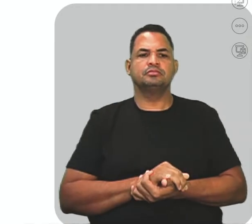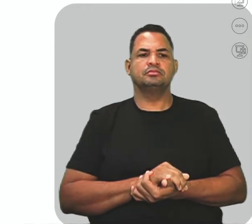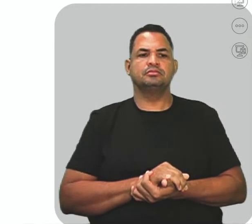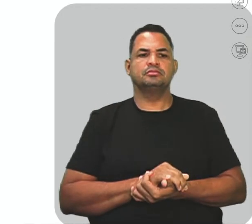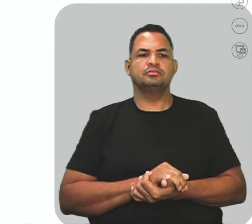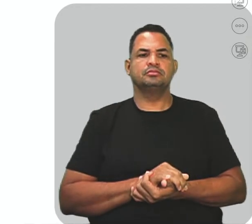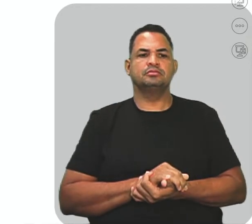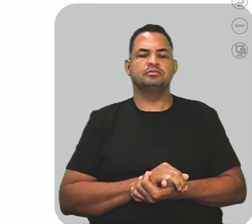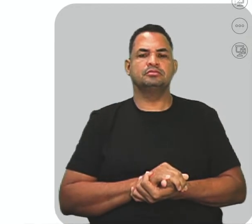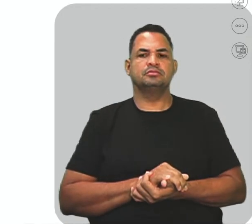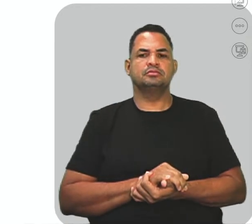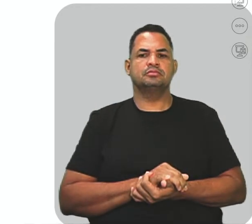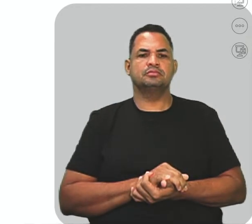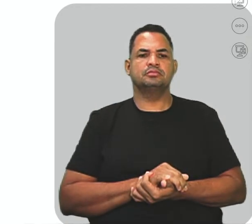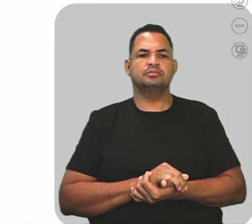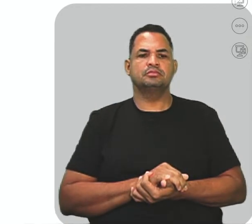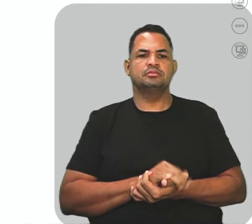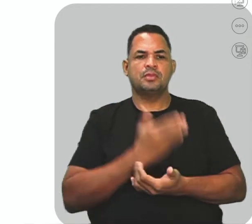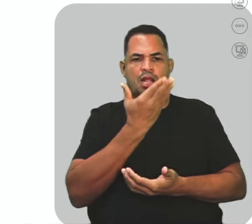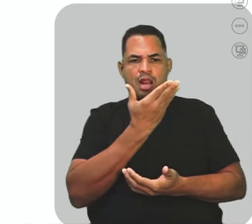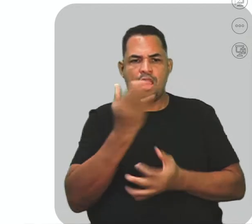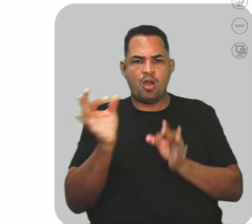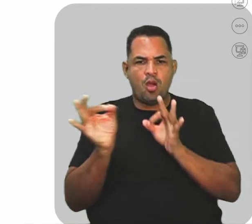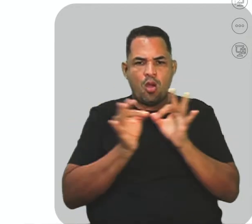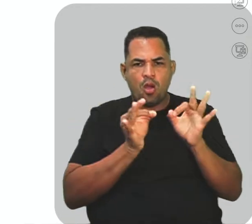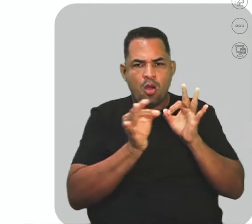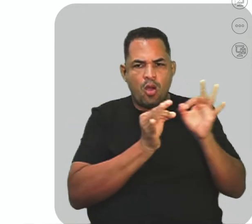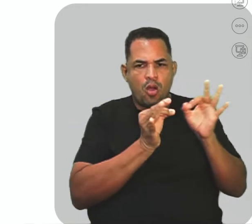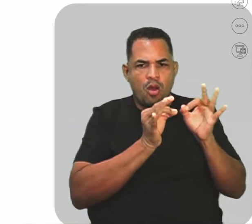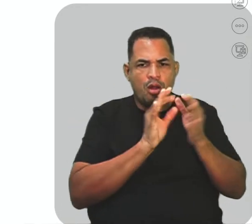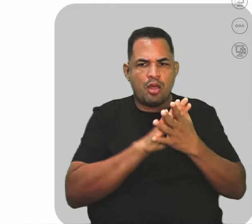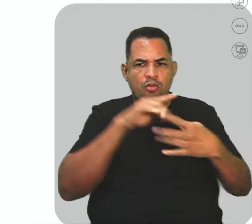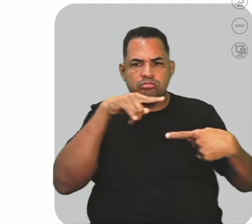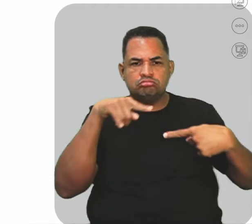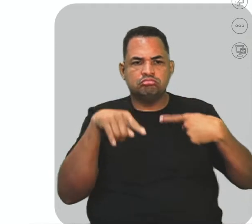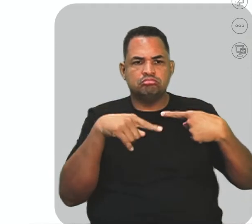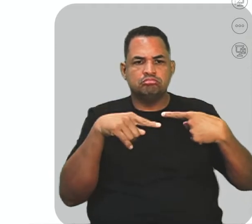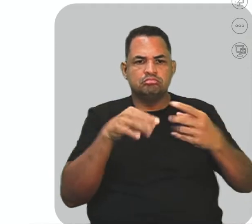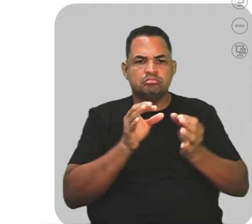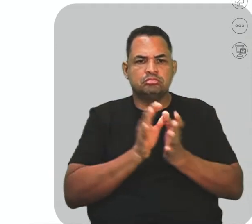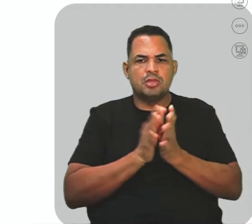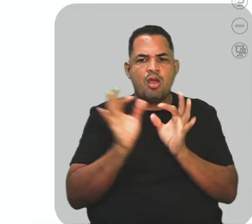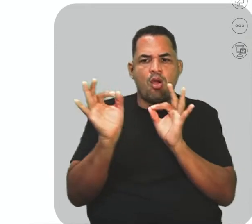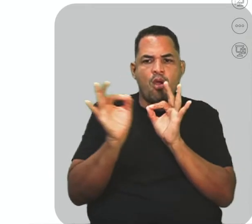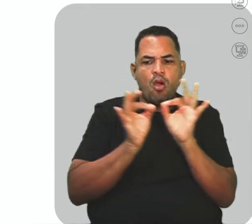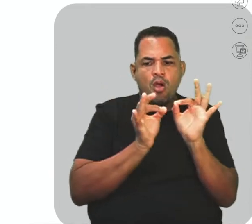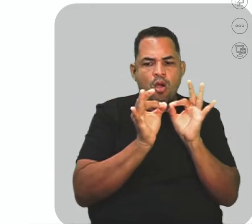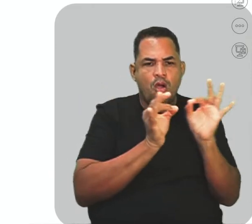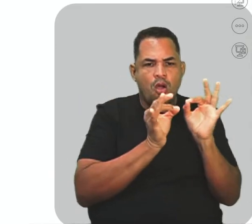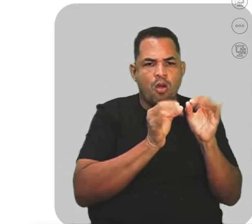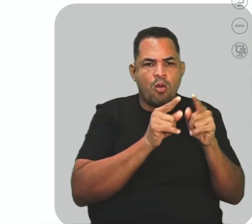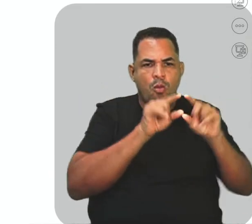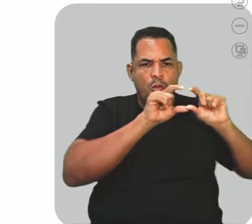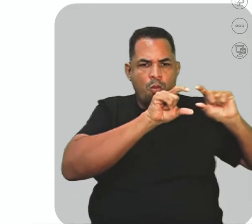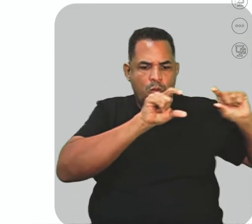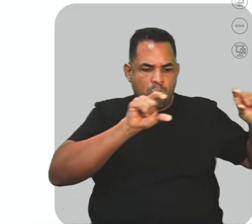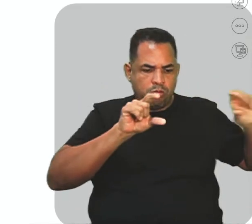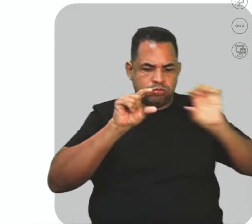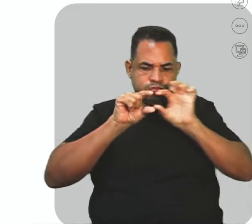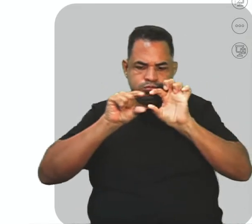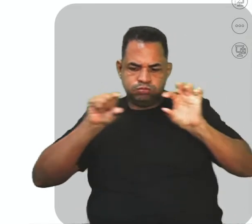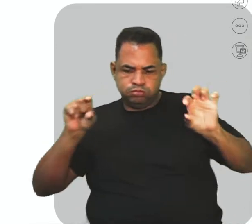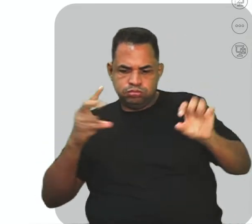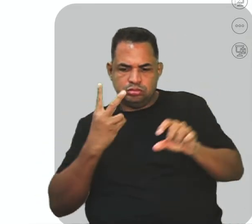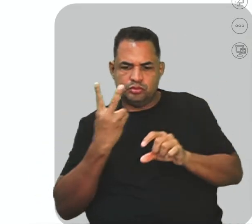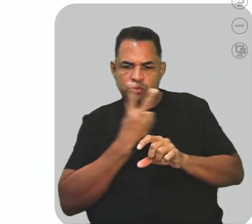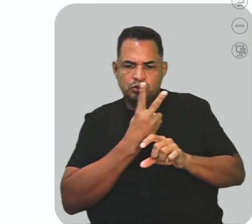conjunções. A referida ordenação tem por finalidade a composição de períodos compostos,